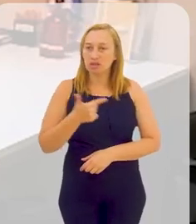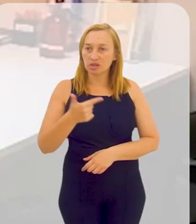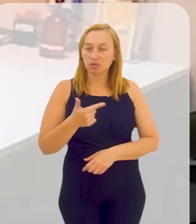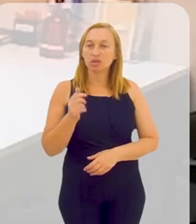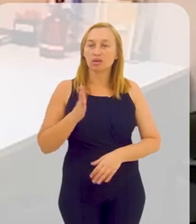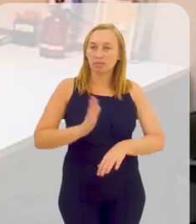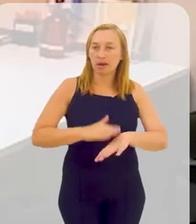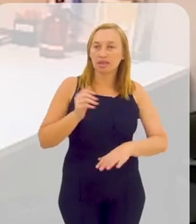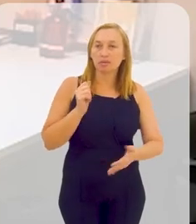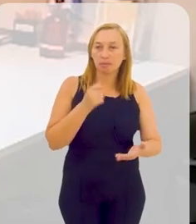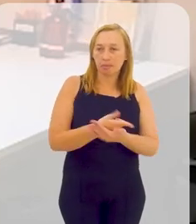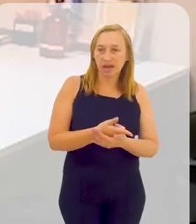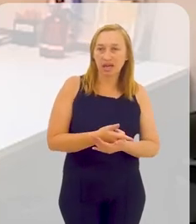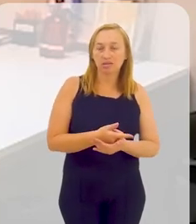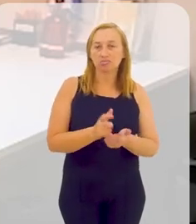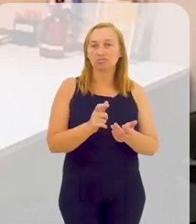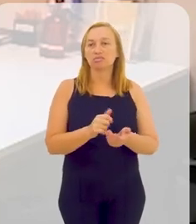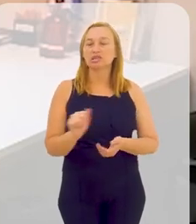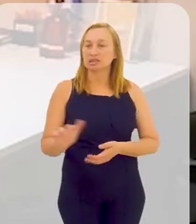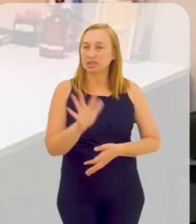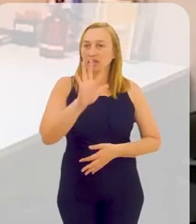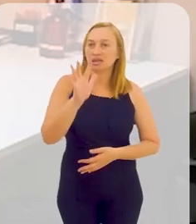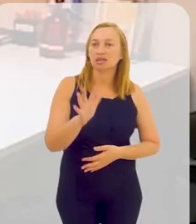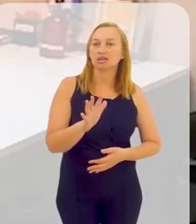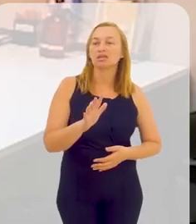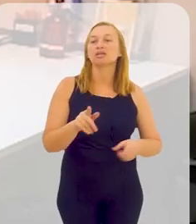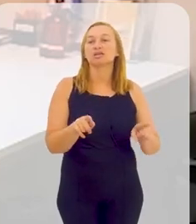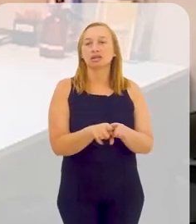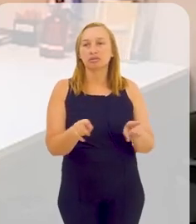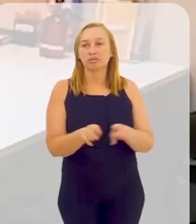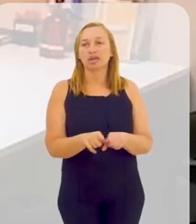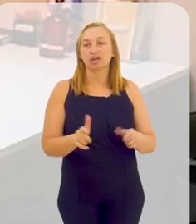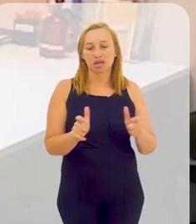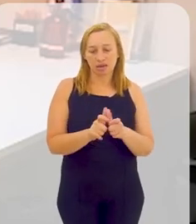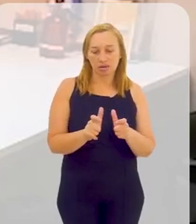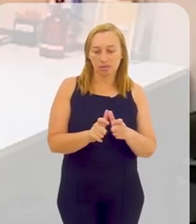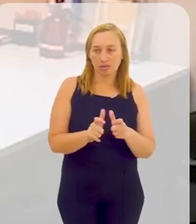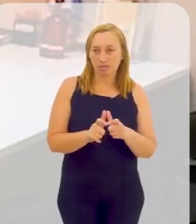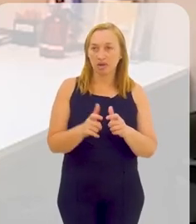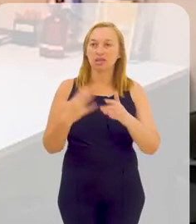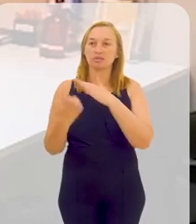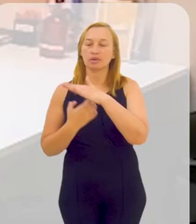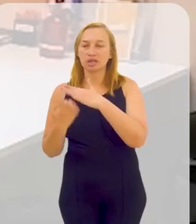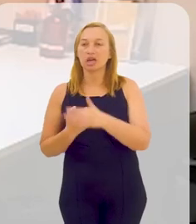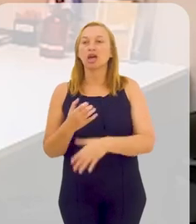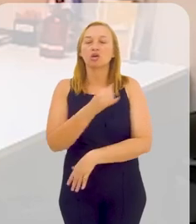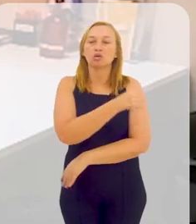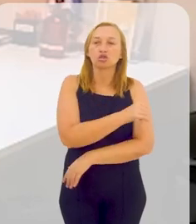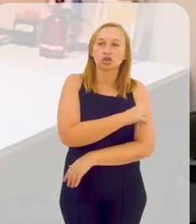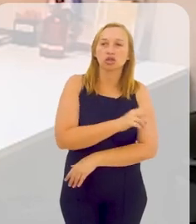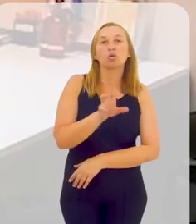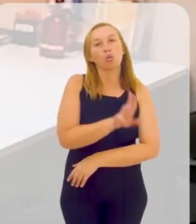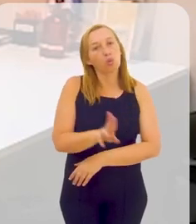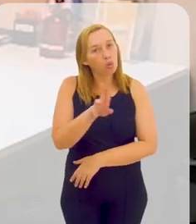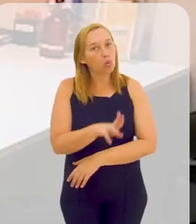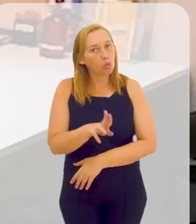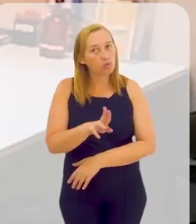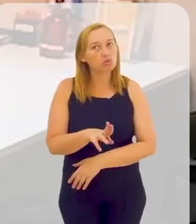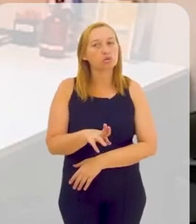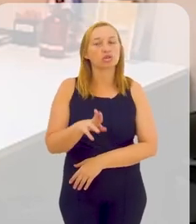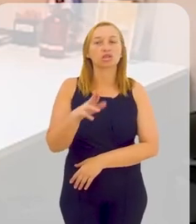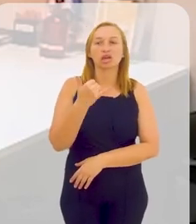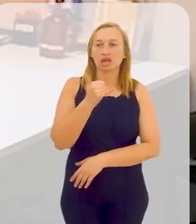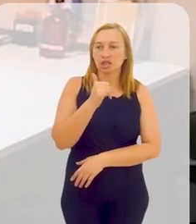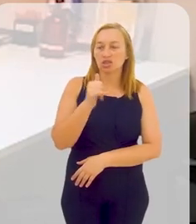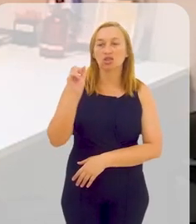consumidor que mais paga é caro pela conta de luz são os pequenos negócios e o Rio de Janeiro tem feito muito uso